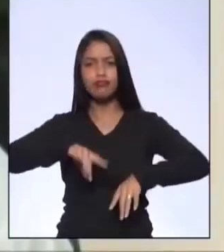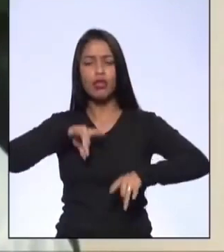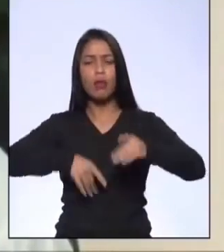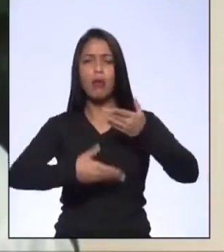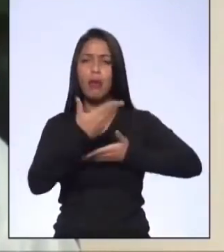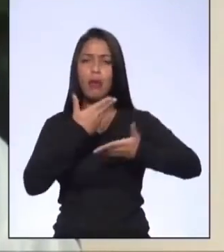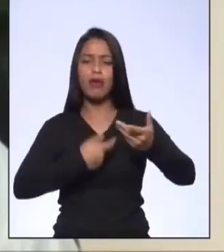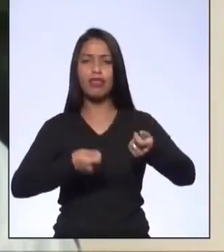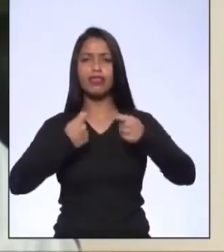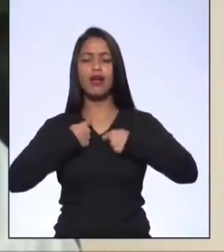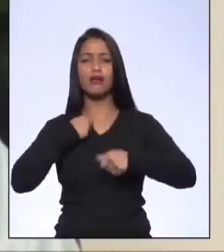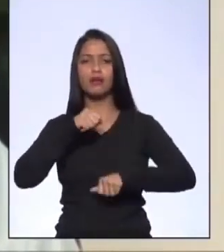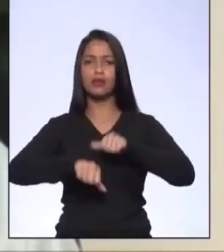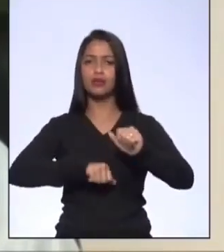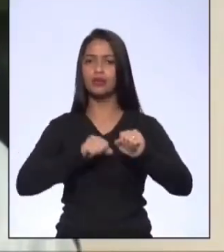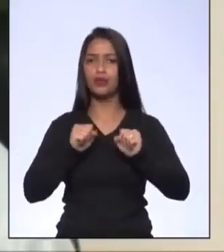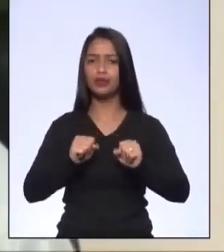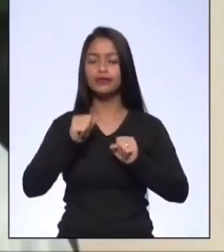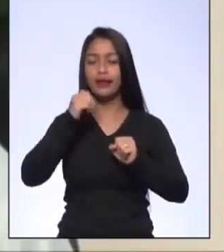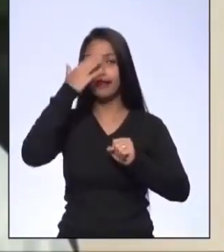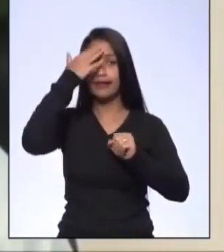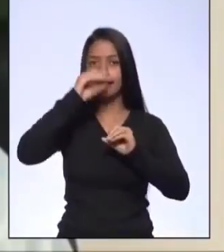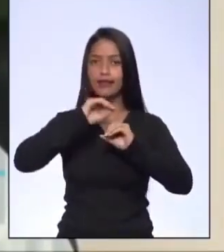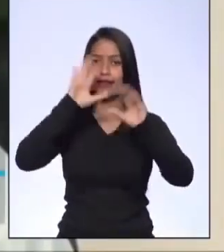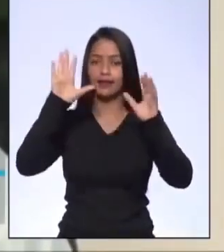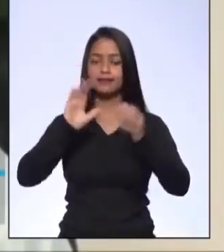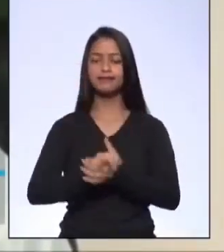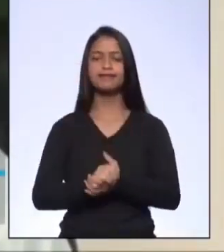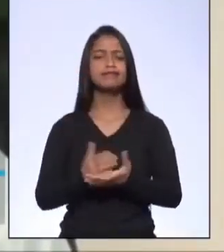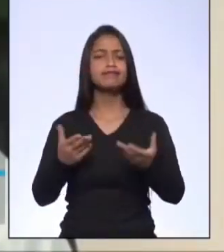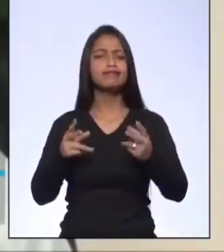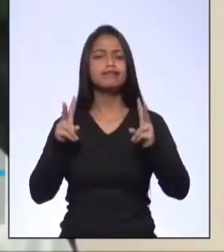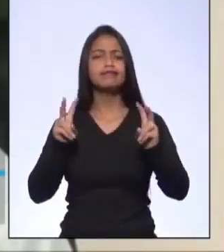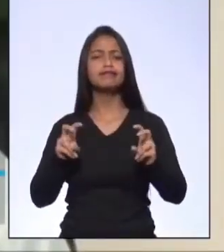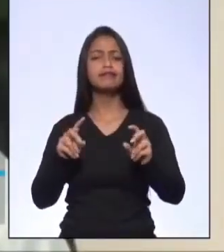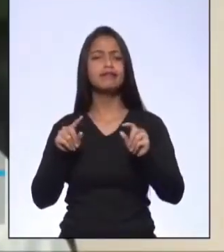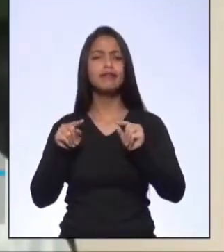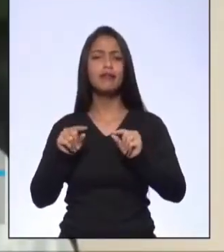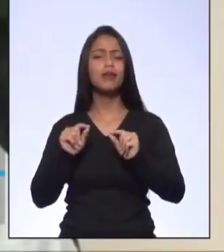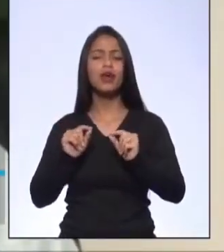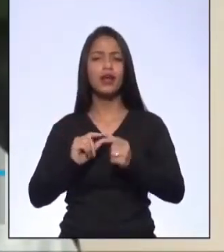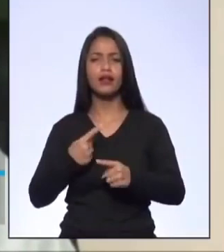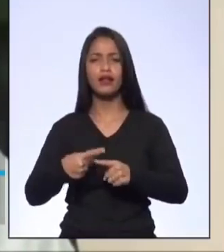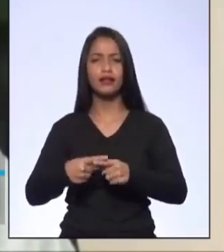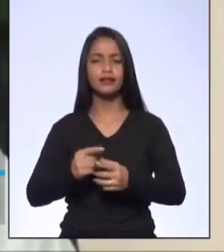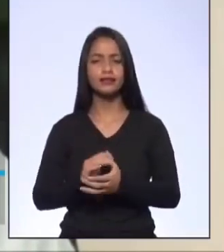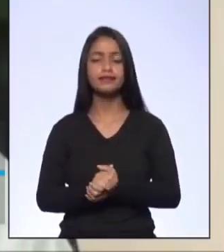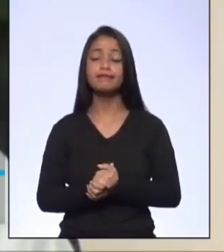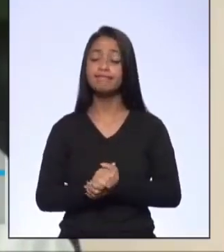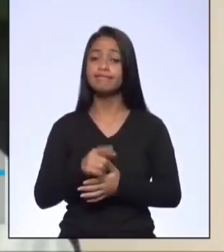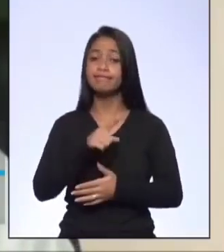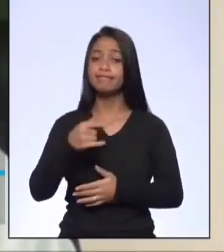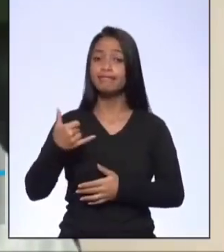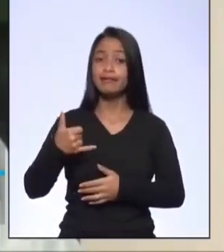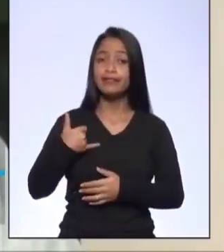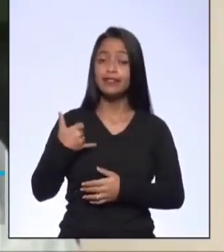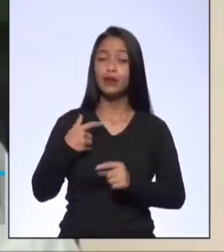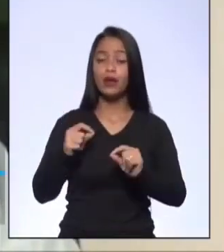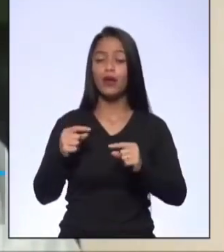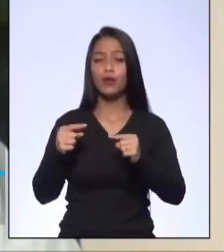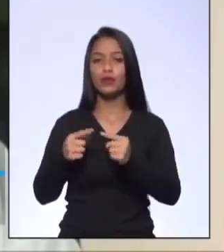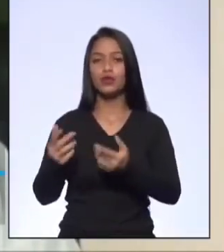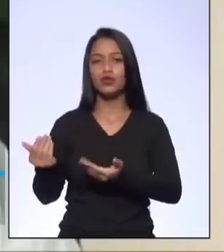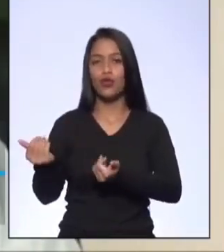bom? Gente, por que a gente vai trabalhar esse tema? Né? Vocês estão chegando numa idade aí que a gente fala que é adolescência, né? E